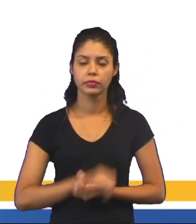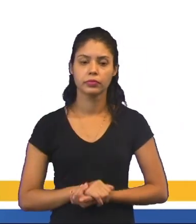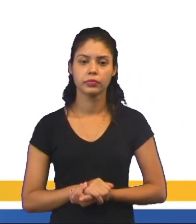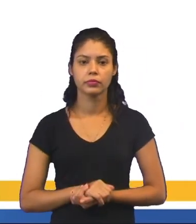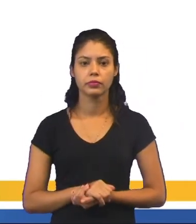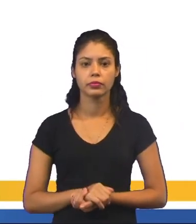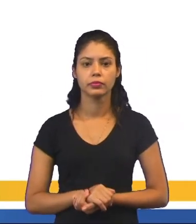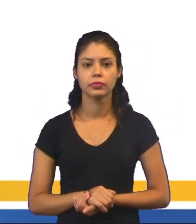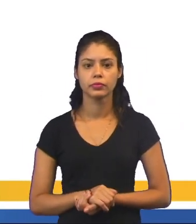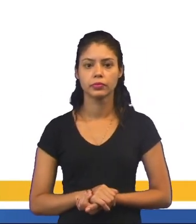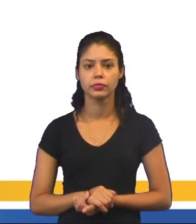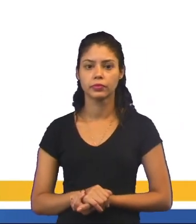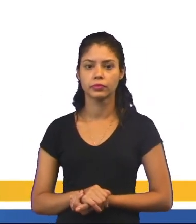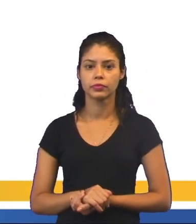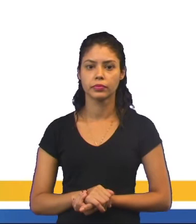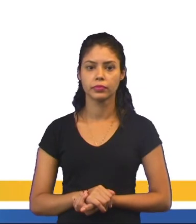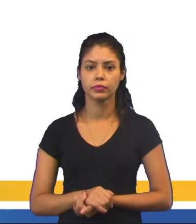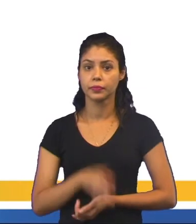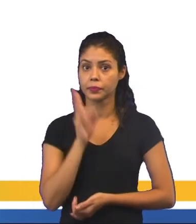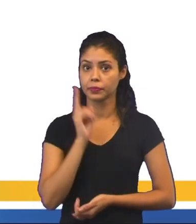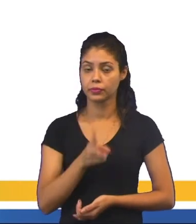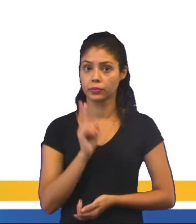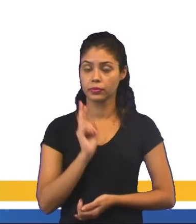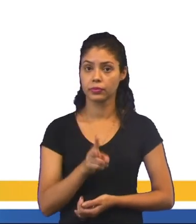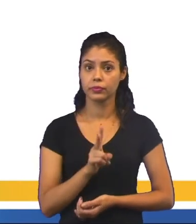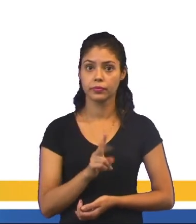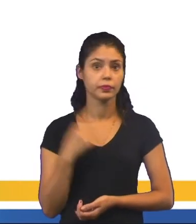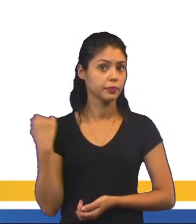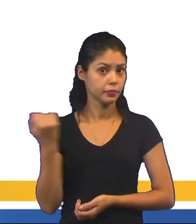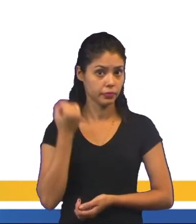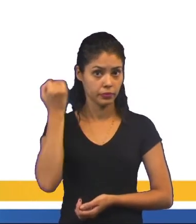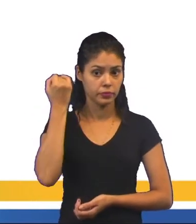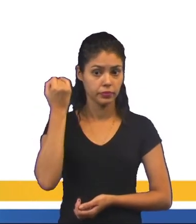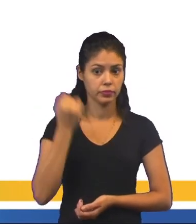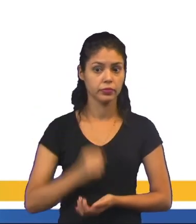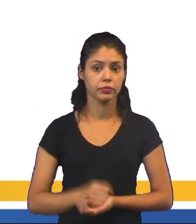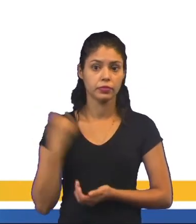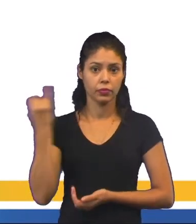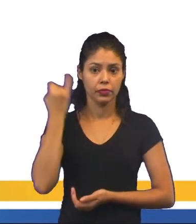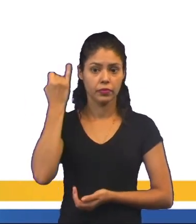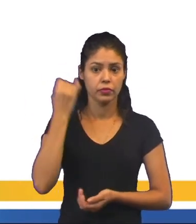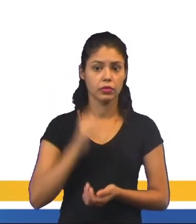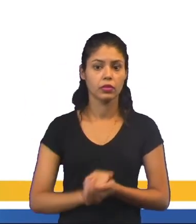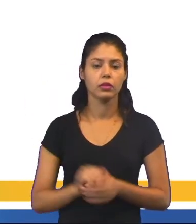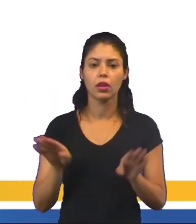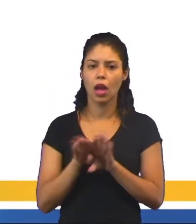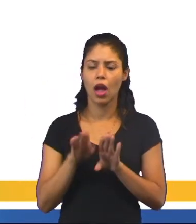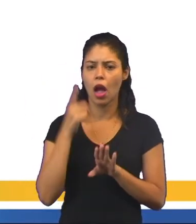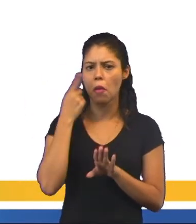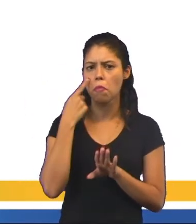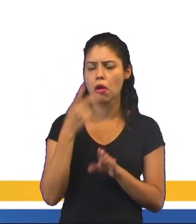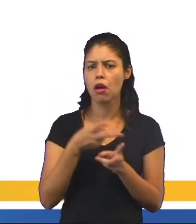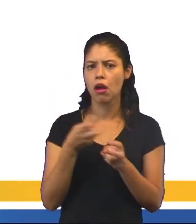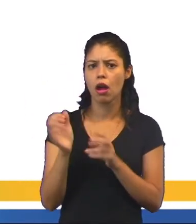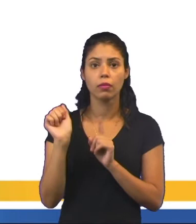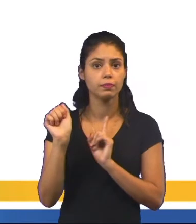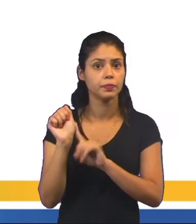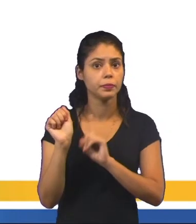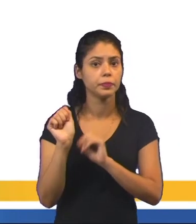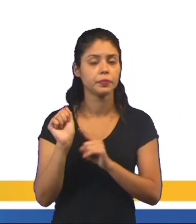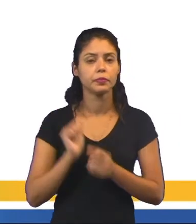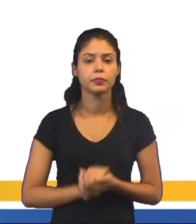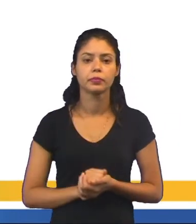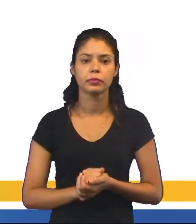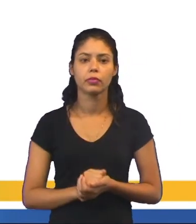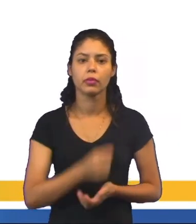tá? O que estão no mesmo sentido da diagonal principal. Observa só a diagonal A, tá?